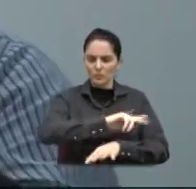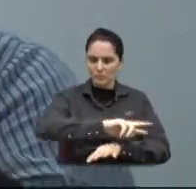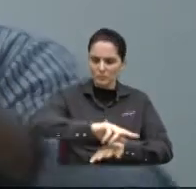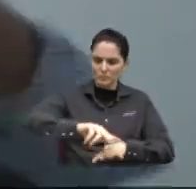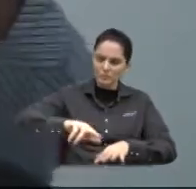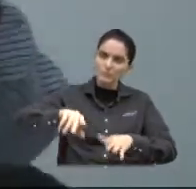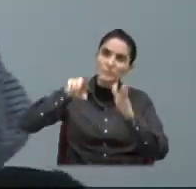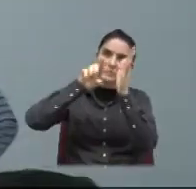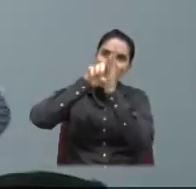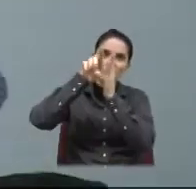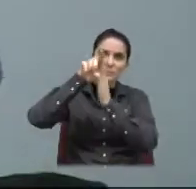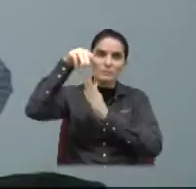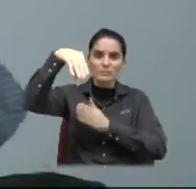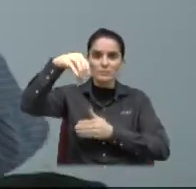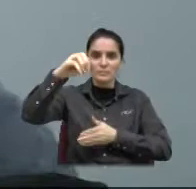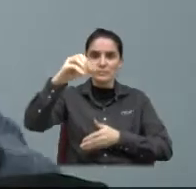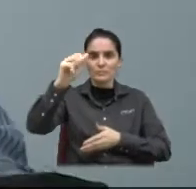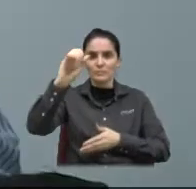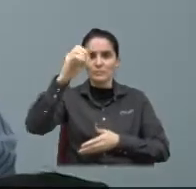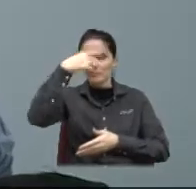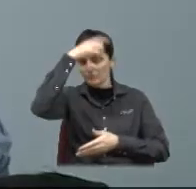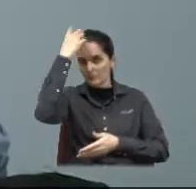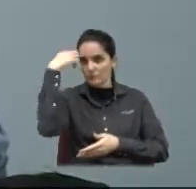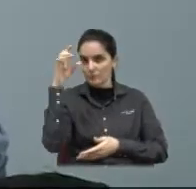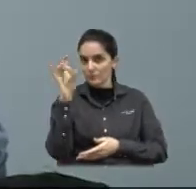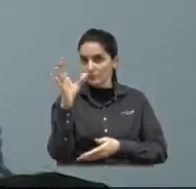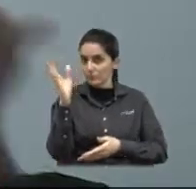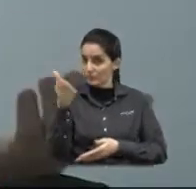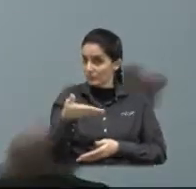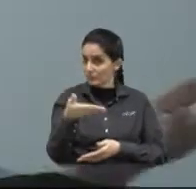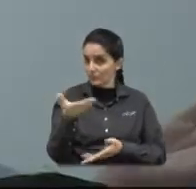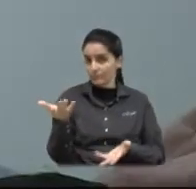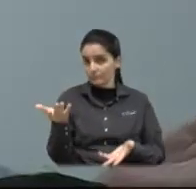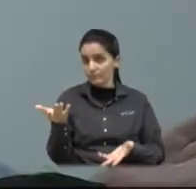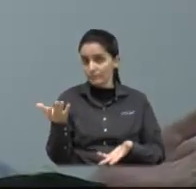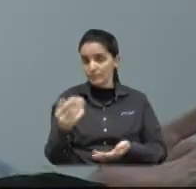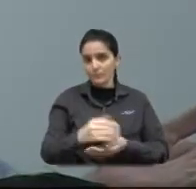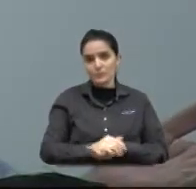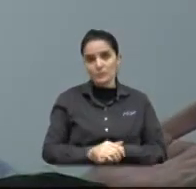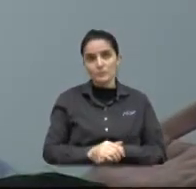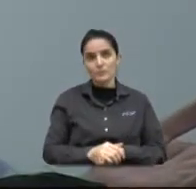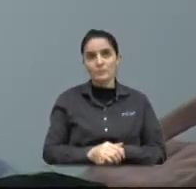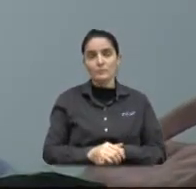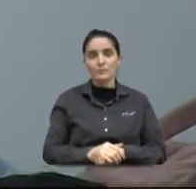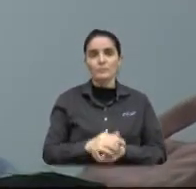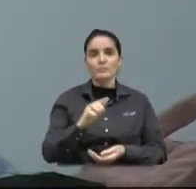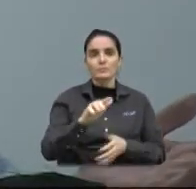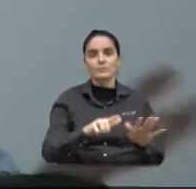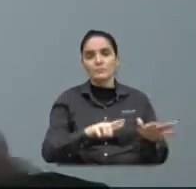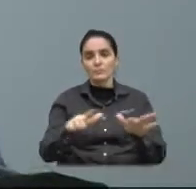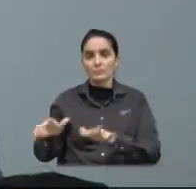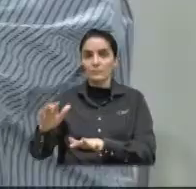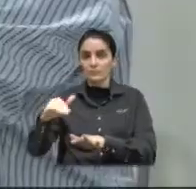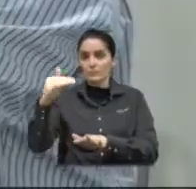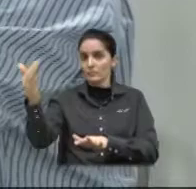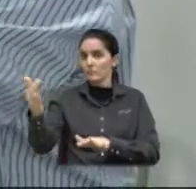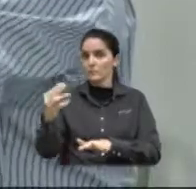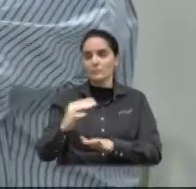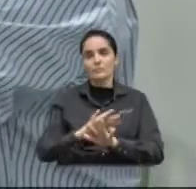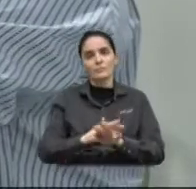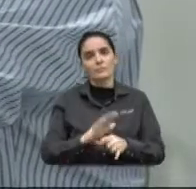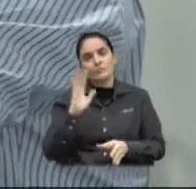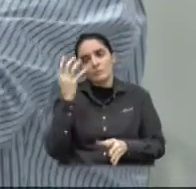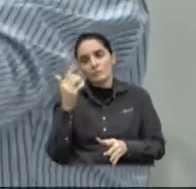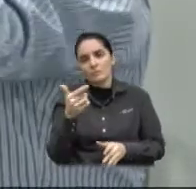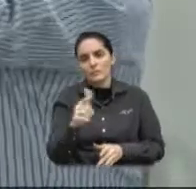o que aconteceu com vagner barbosa hoje é um caso que não vai acontecer a partir da próxima semana o projeto foi